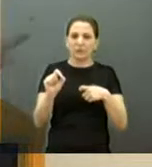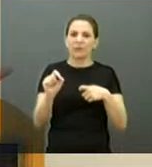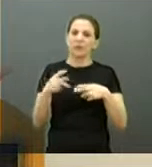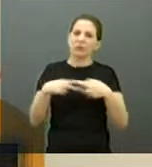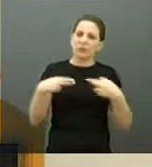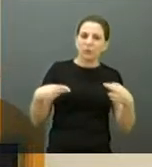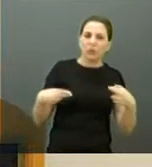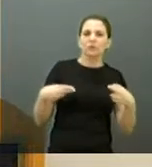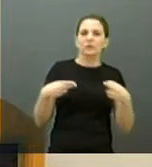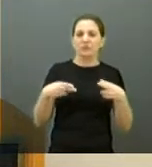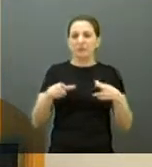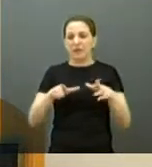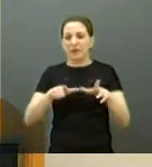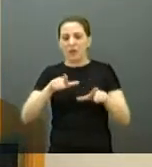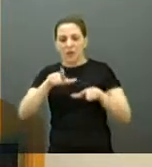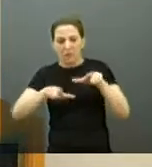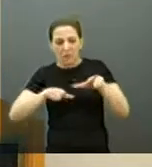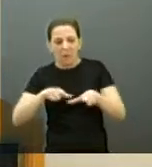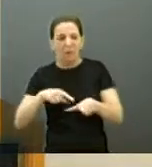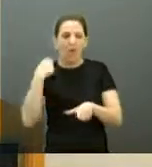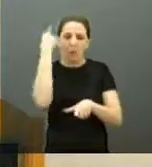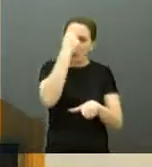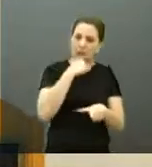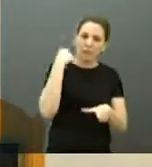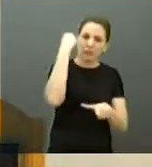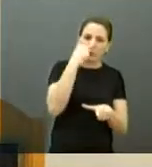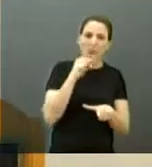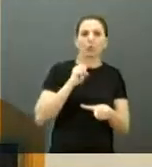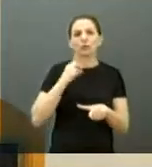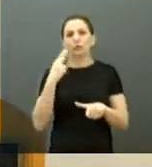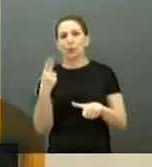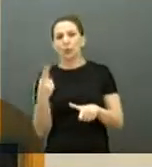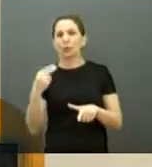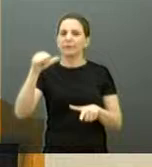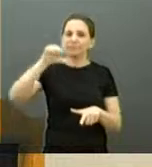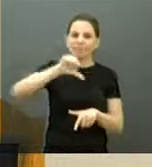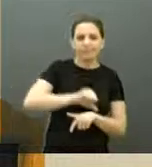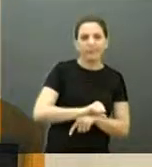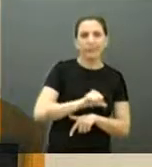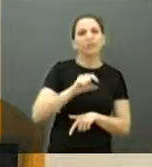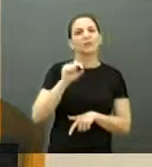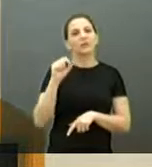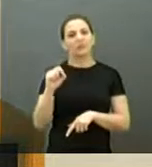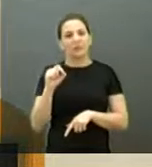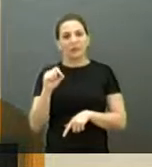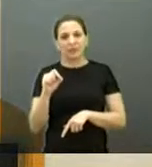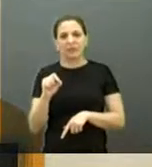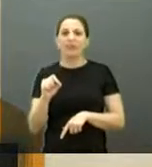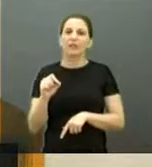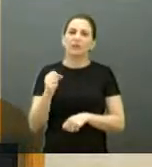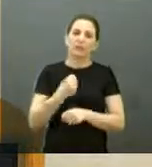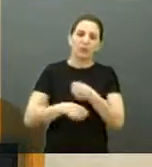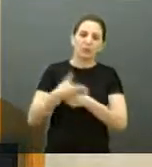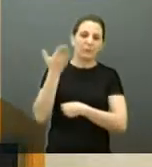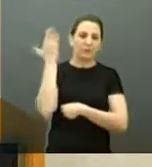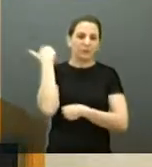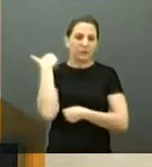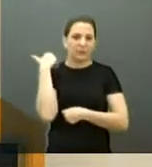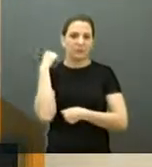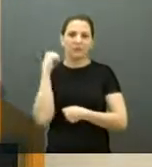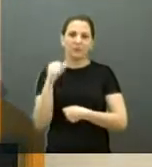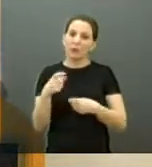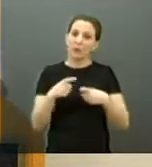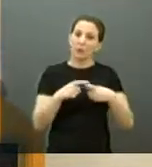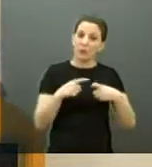das demais jornadas que esse profissional cumpre, ou o que é pior ainda, como já foi inclusive aventado o ano passado por um médico